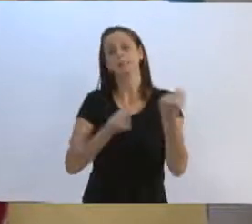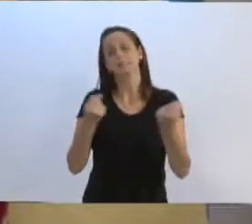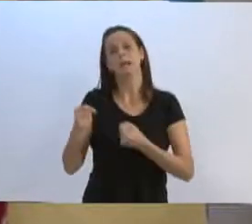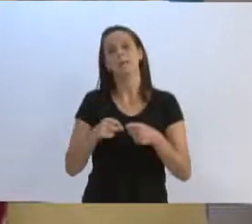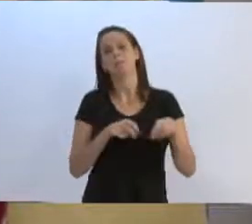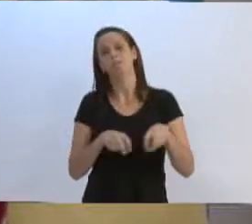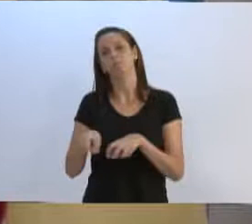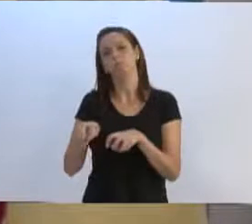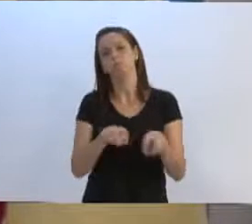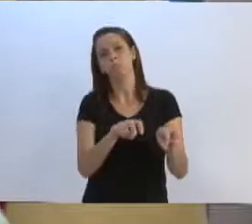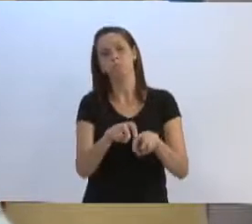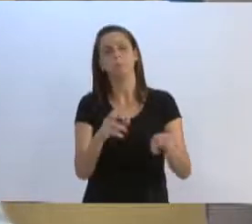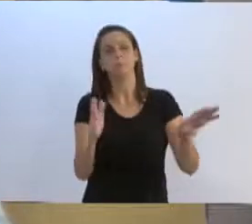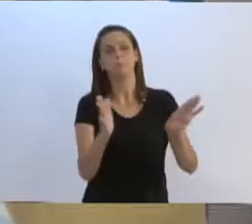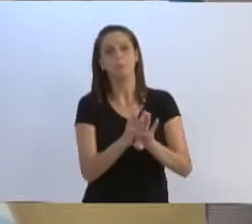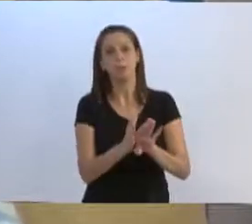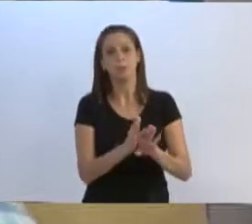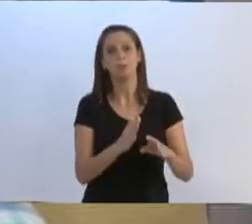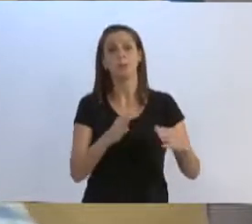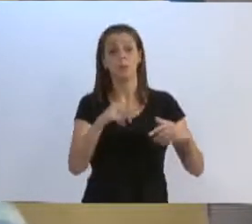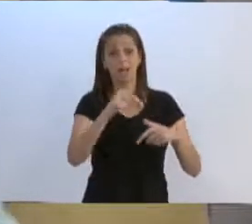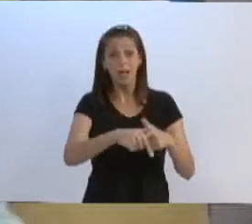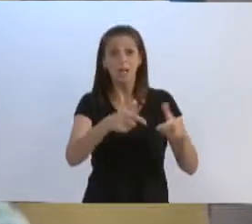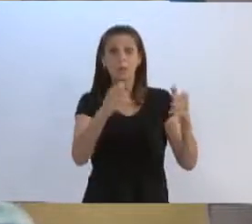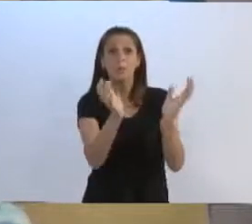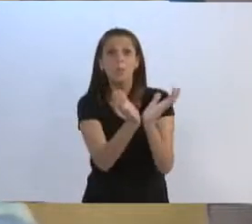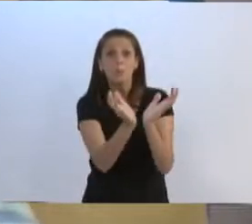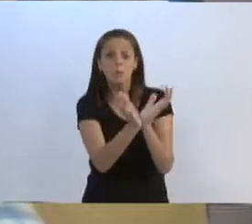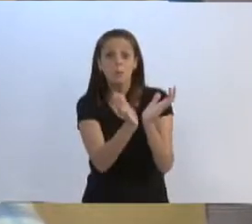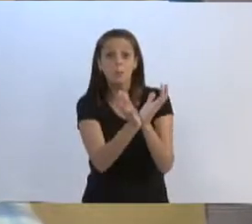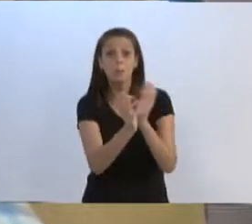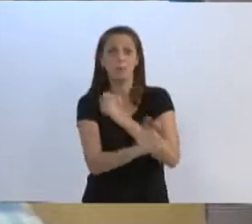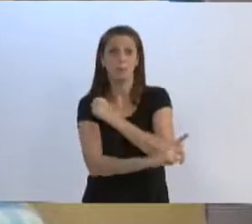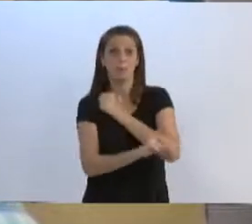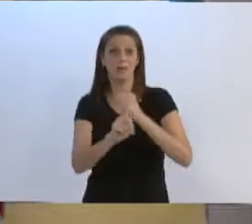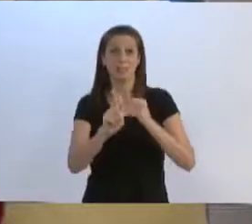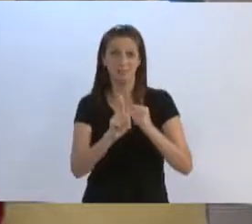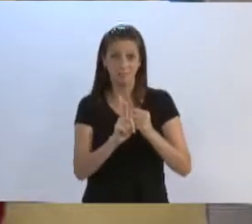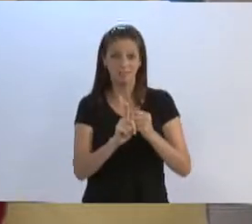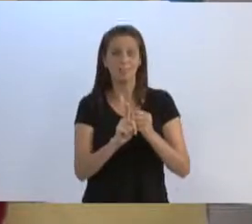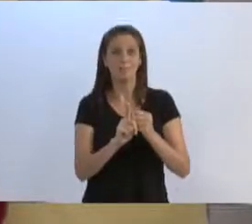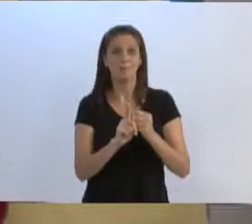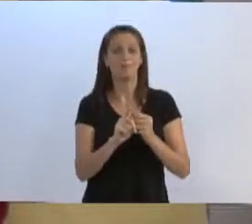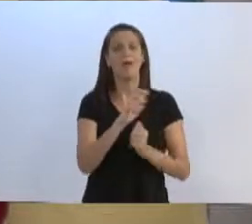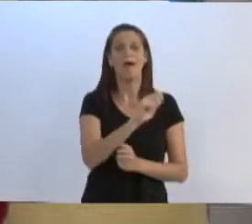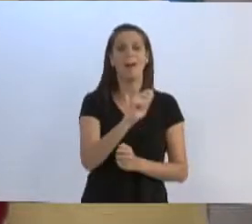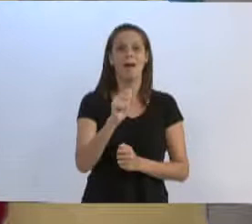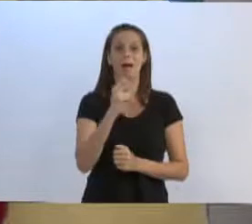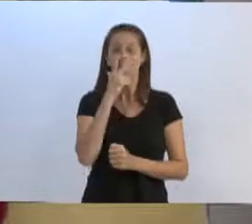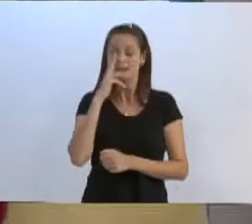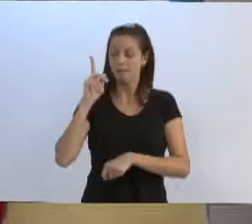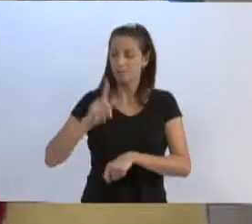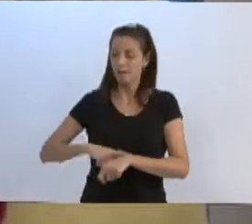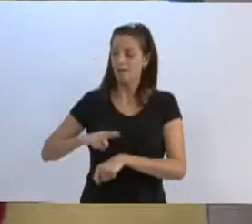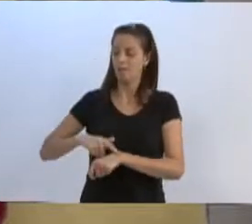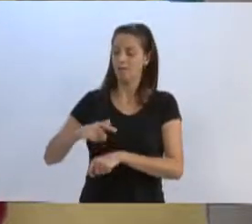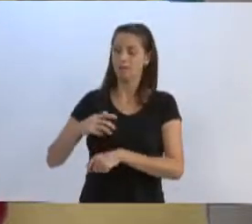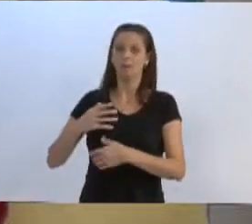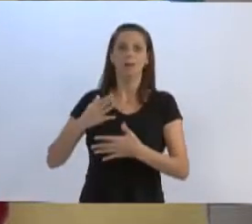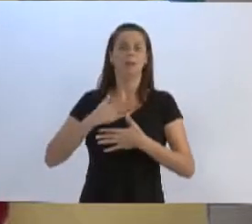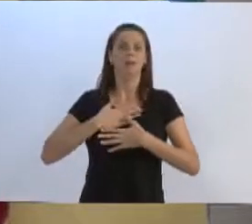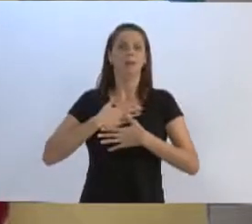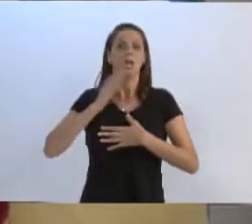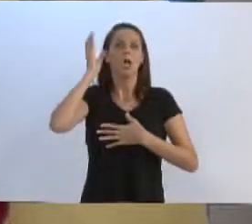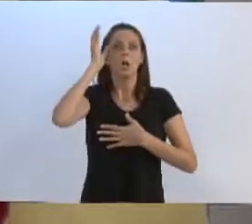no grupo Unidos do Garcia, entreguei ele lá. Foi quase assim como que lavar as mãos. Eu fiz a